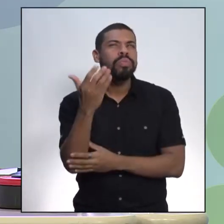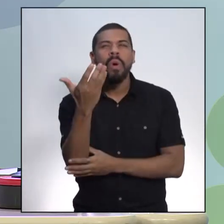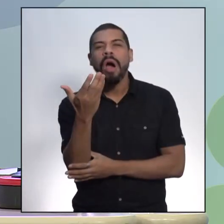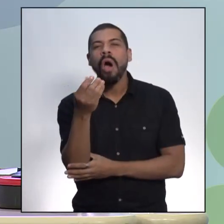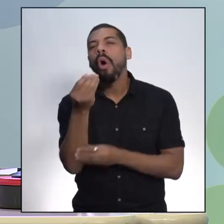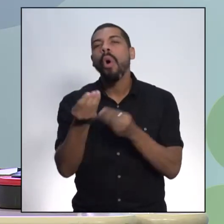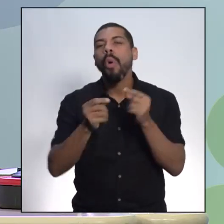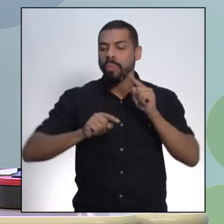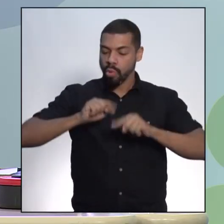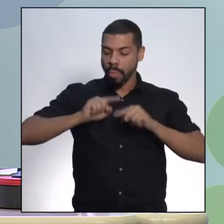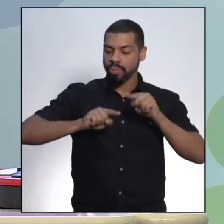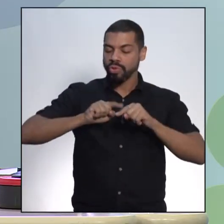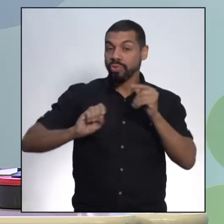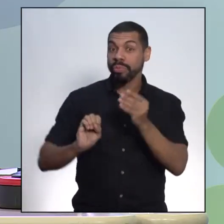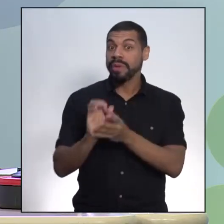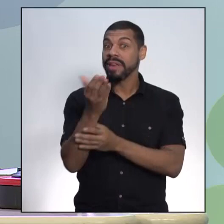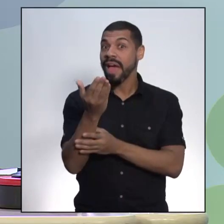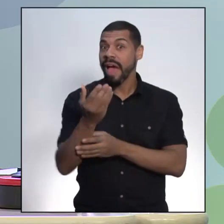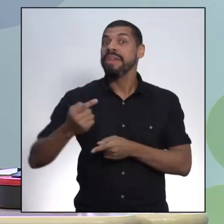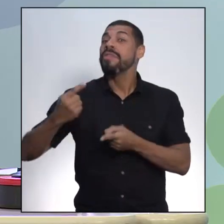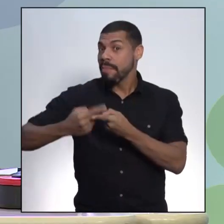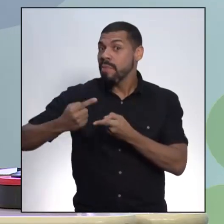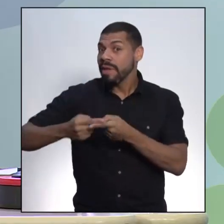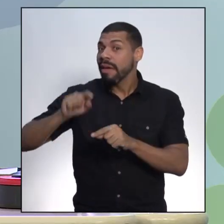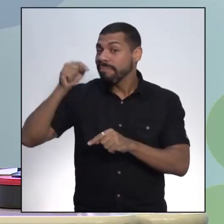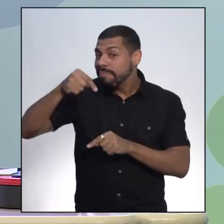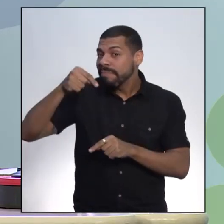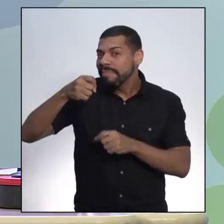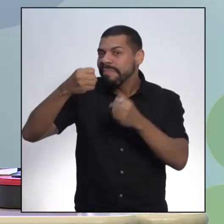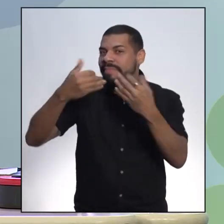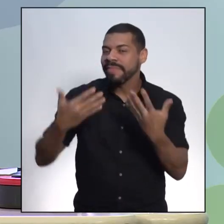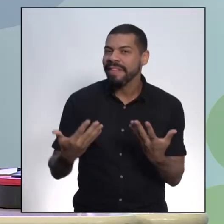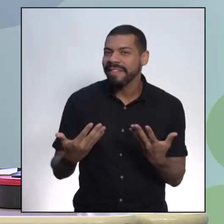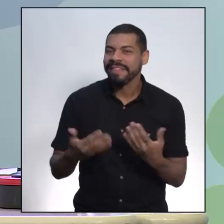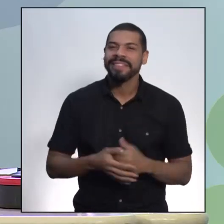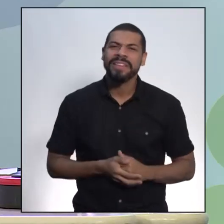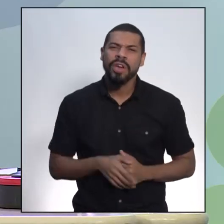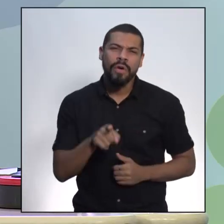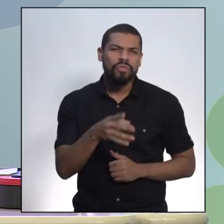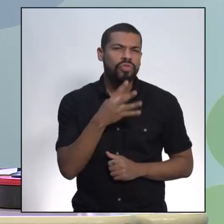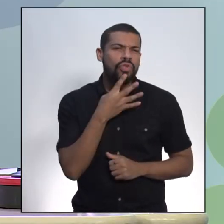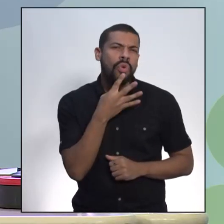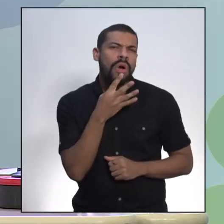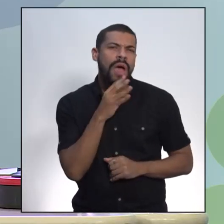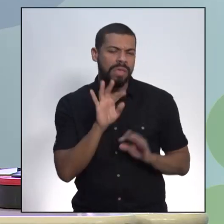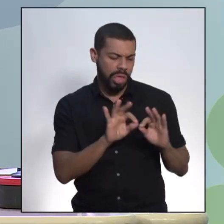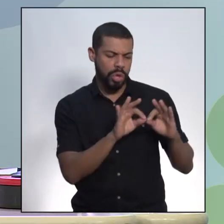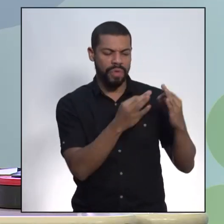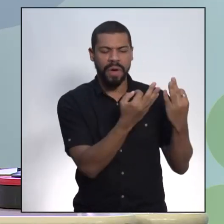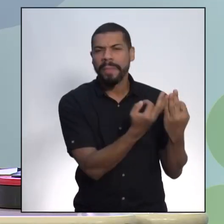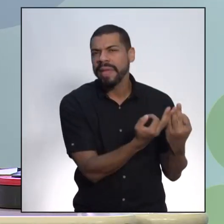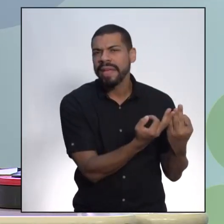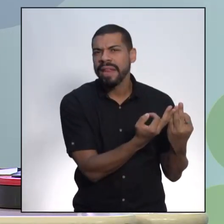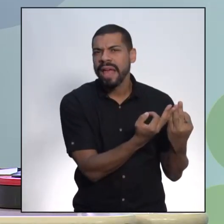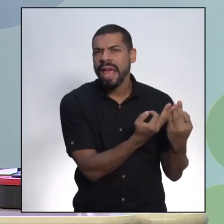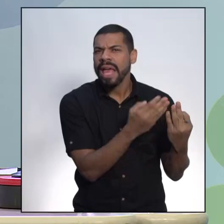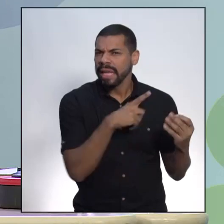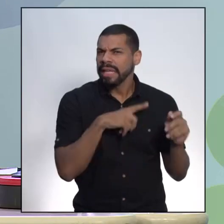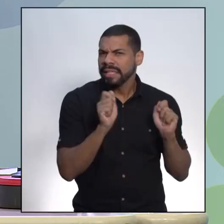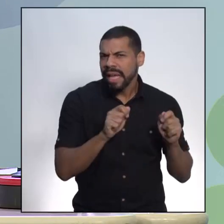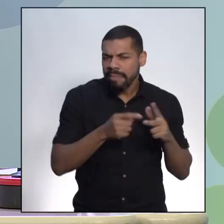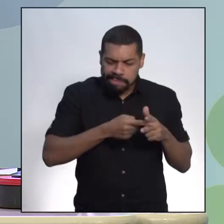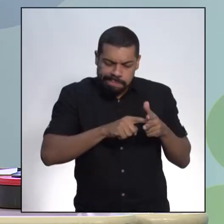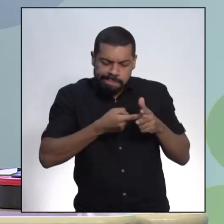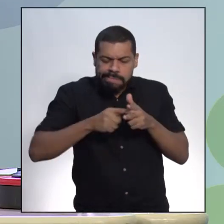você desenvolver um objeto? E por que desenvolver esse objeto? Você conhece alguém da sua família que conserta